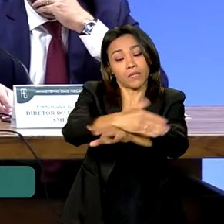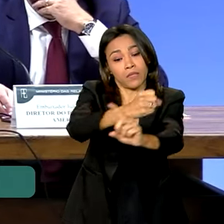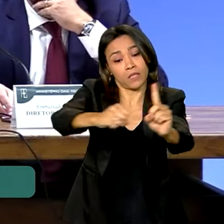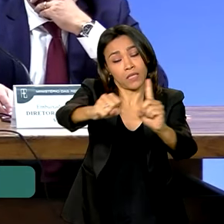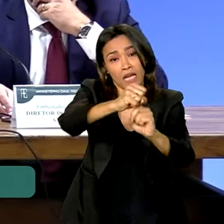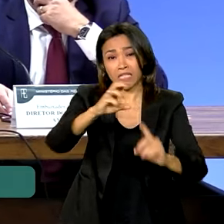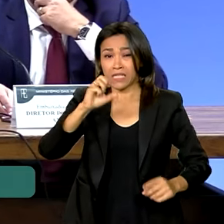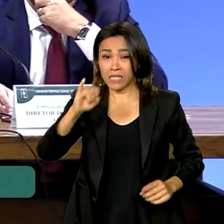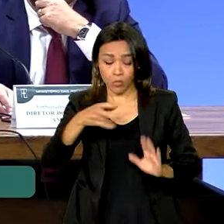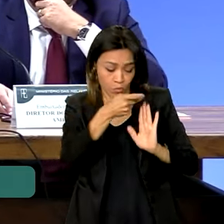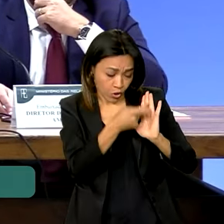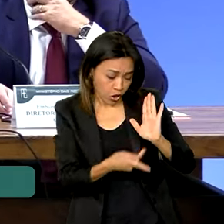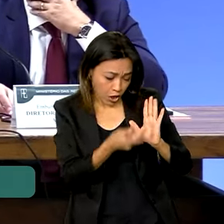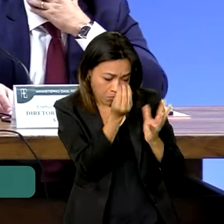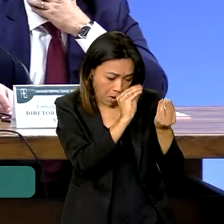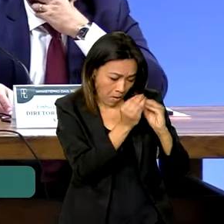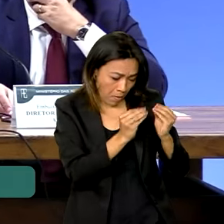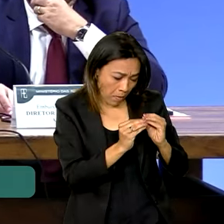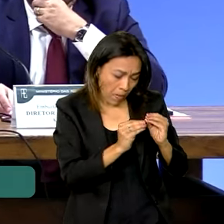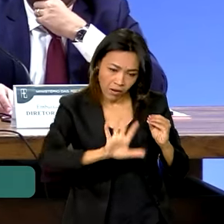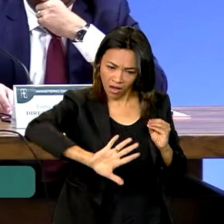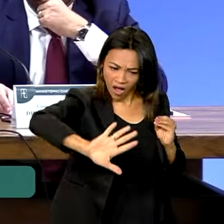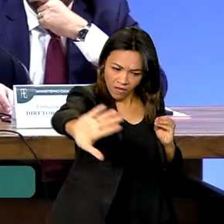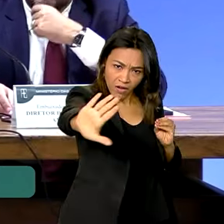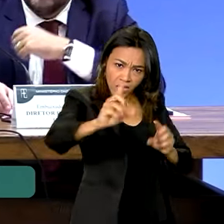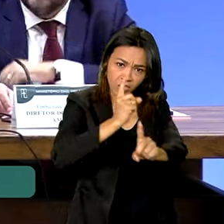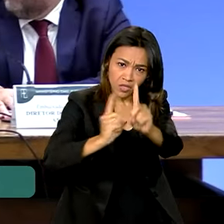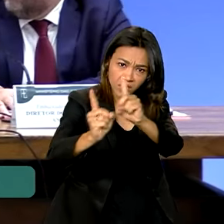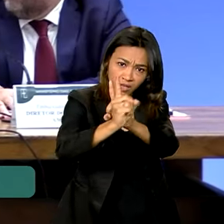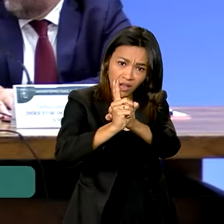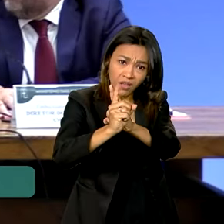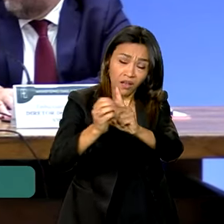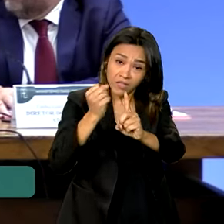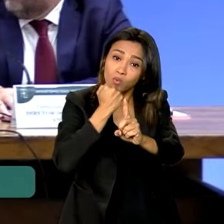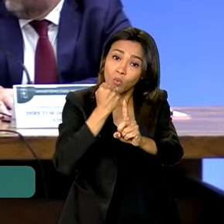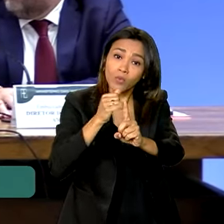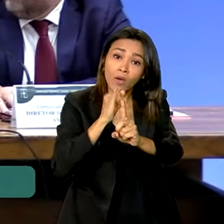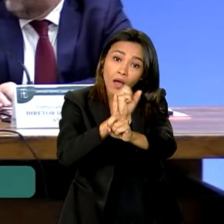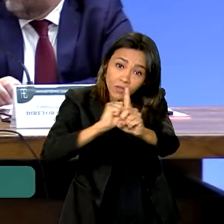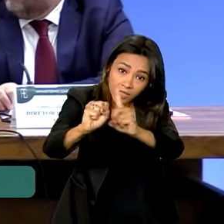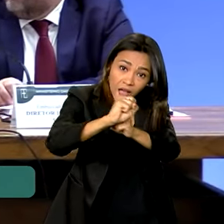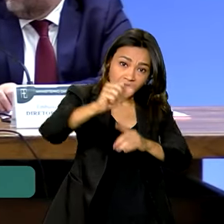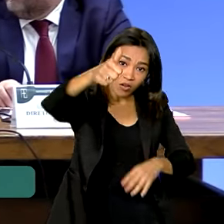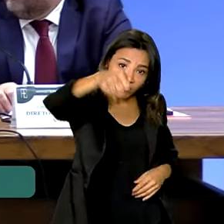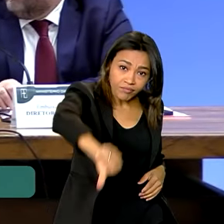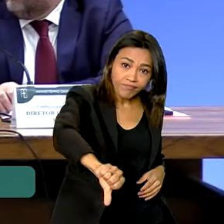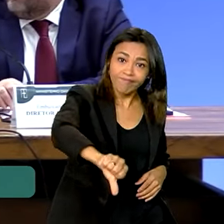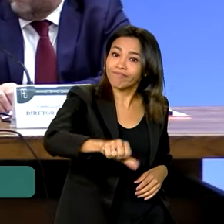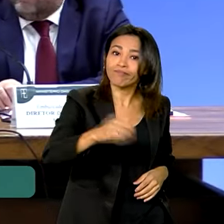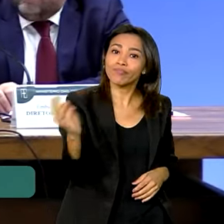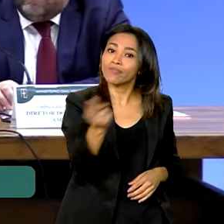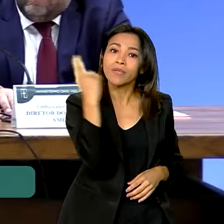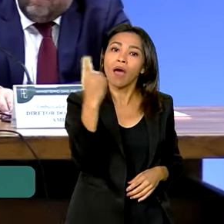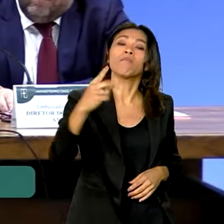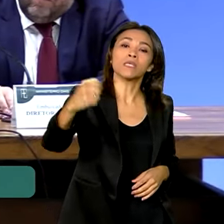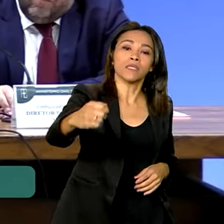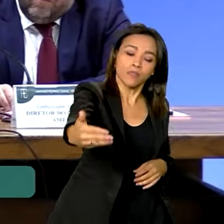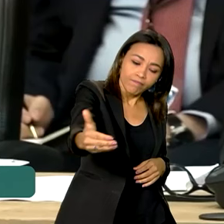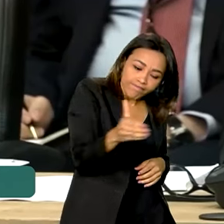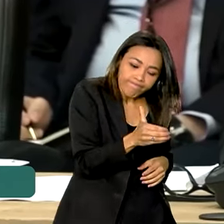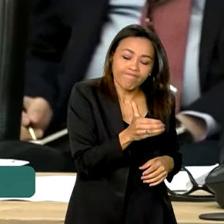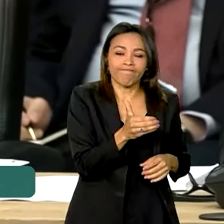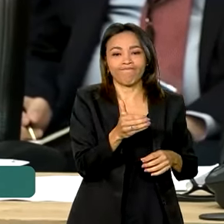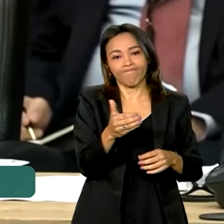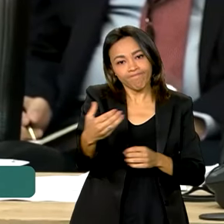for incorporado pela sociedade brasileira, ele tem pouco valor. Então, é importante ouvir a sociedade o que ela espera do